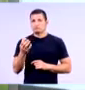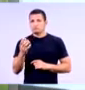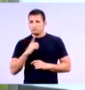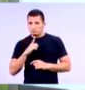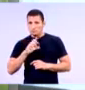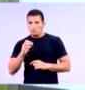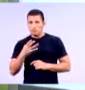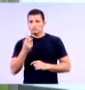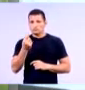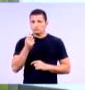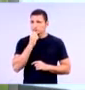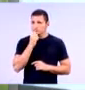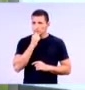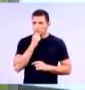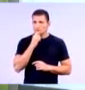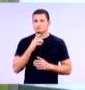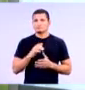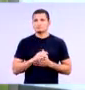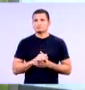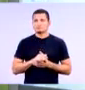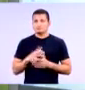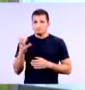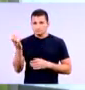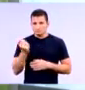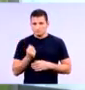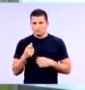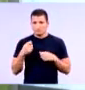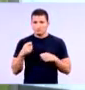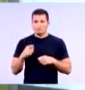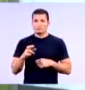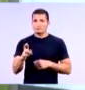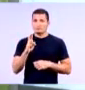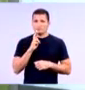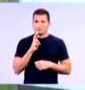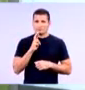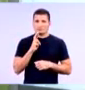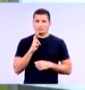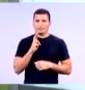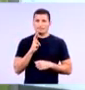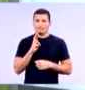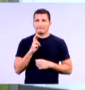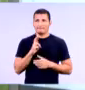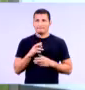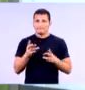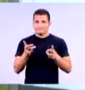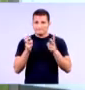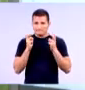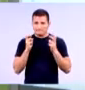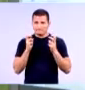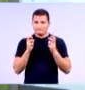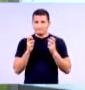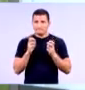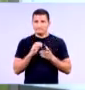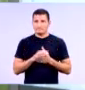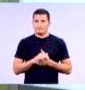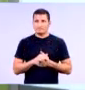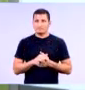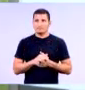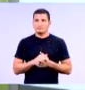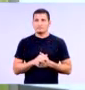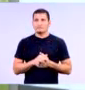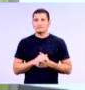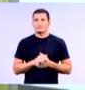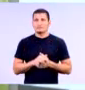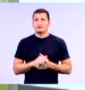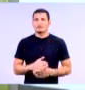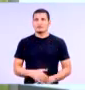realizado com sucesso. Então o sacar, ele tem que me dar essa resposta. Então perceba que, mesmo eu sendo,